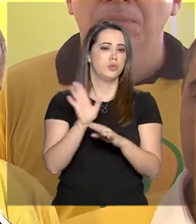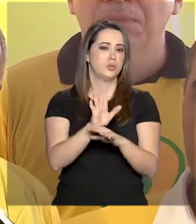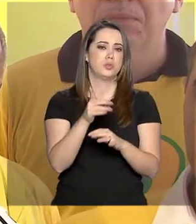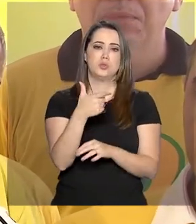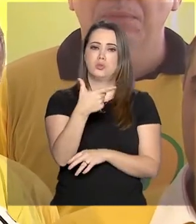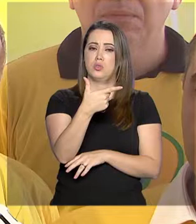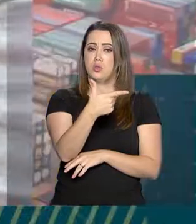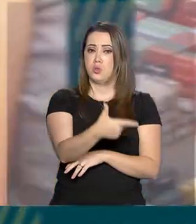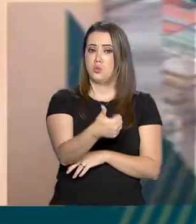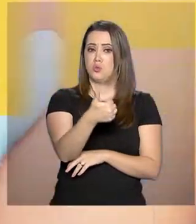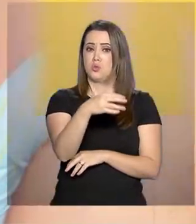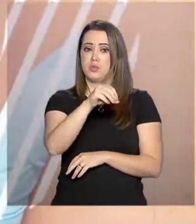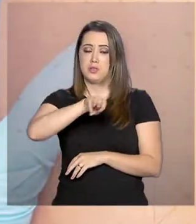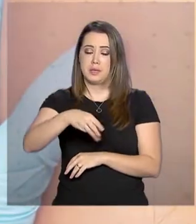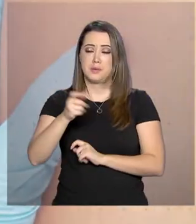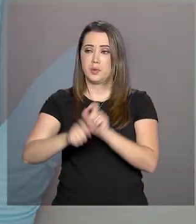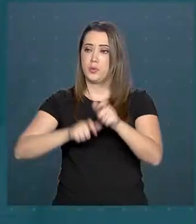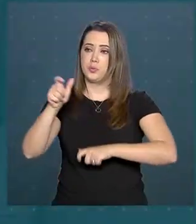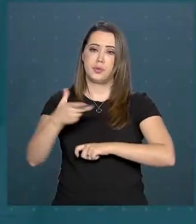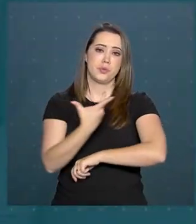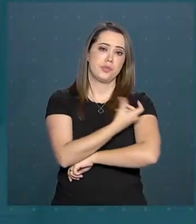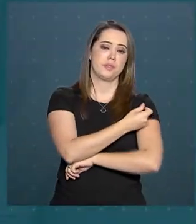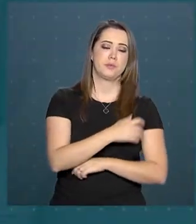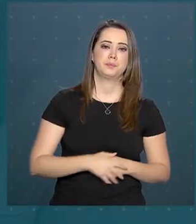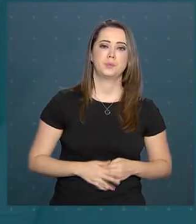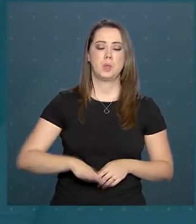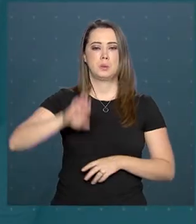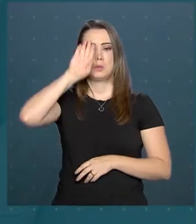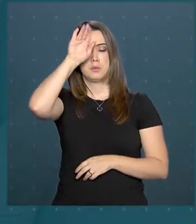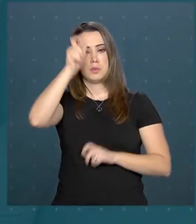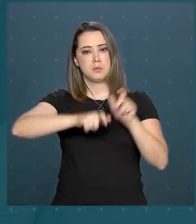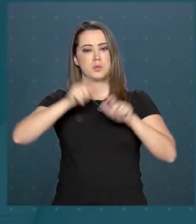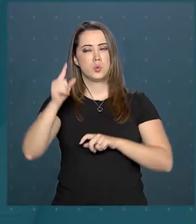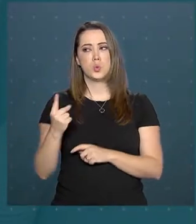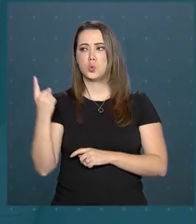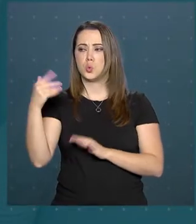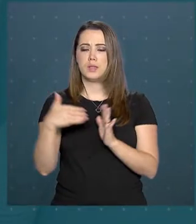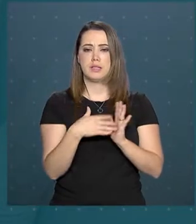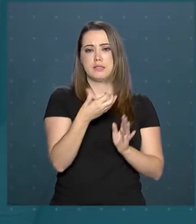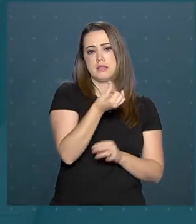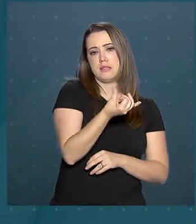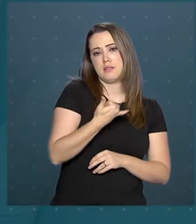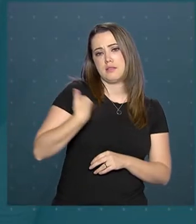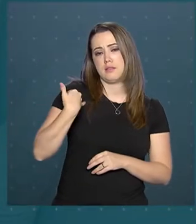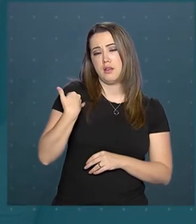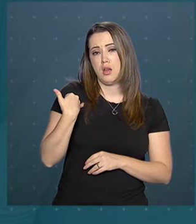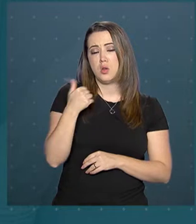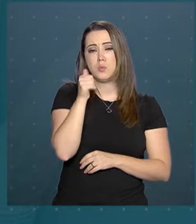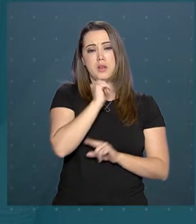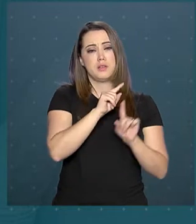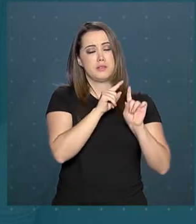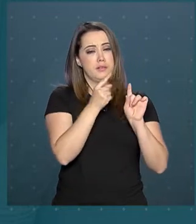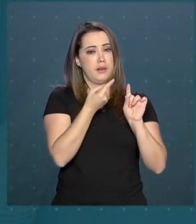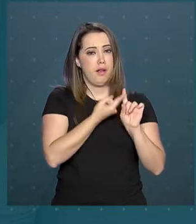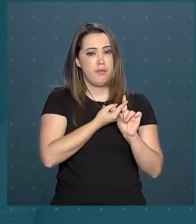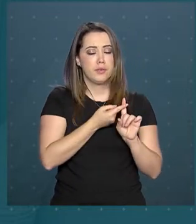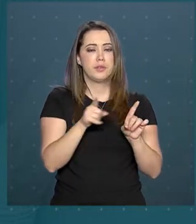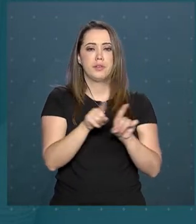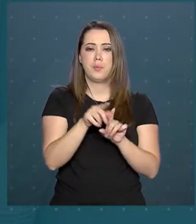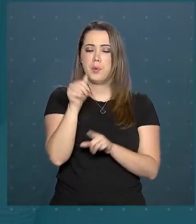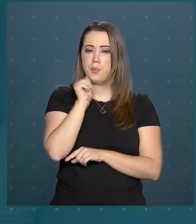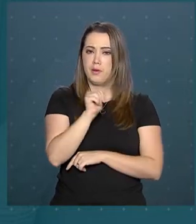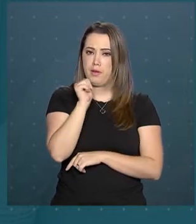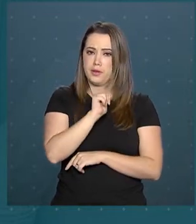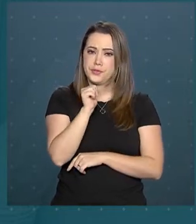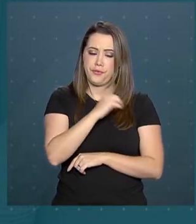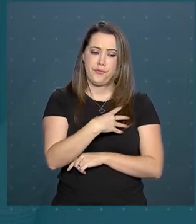milhões de brasileiros. O público prioritário são crianças de 1 a 6 anos, gestantes e mulheres que tiveram